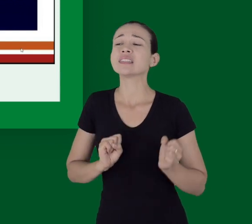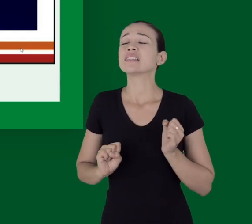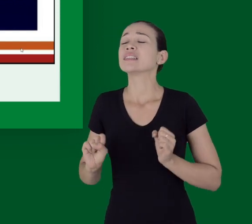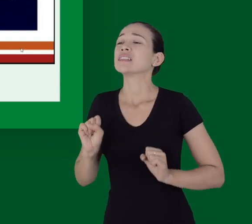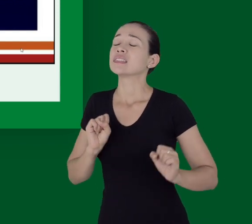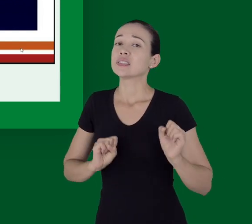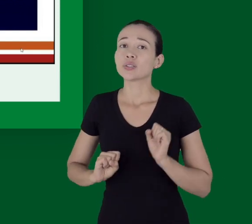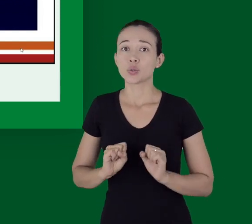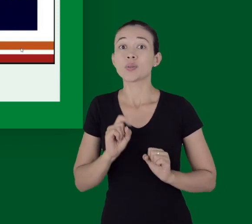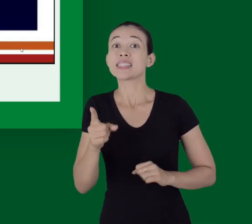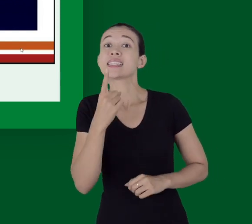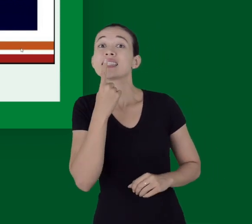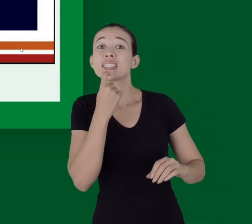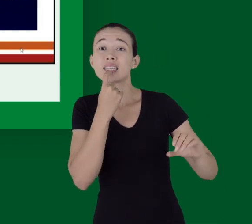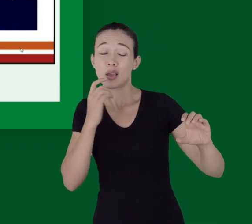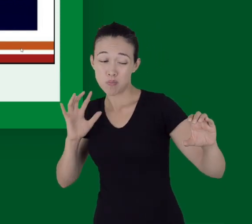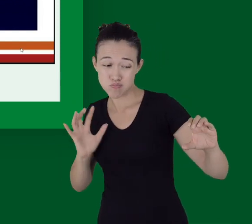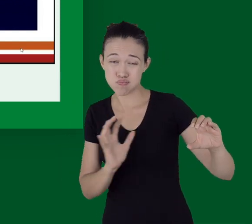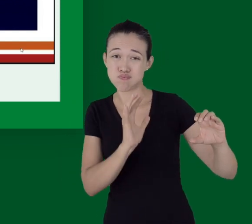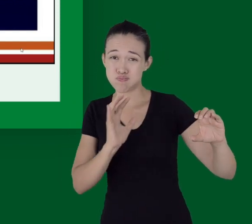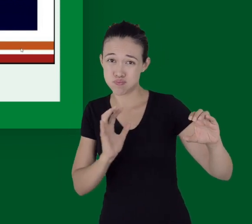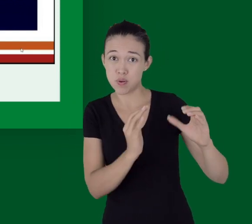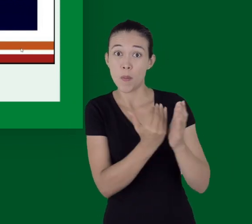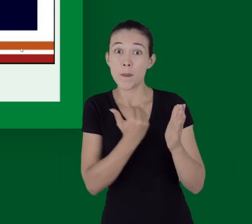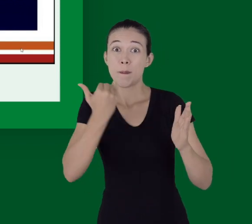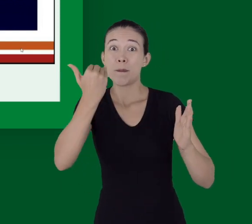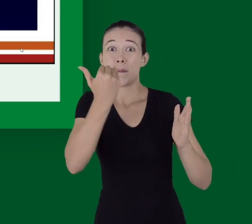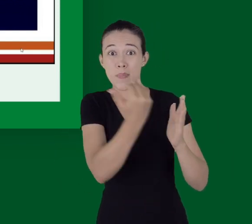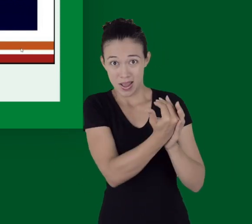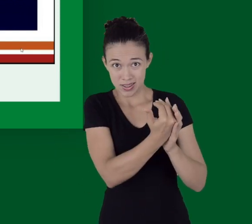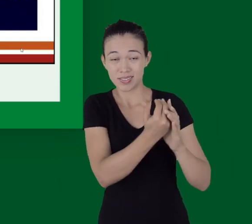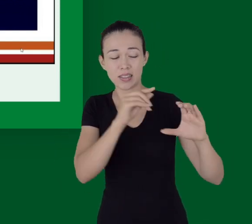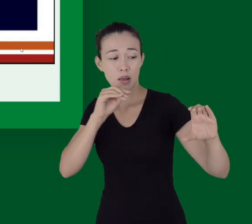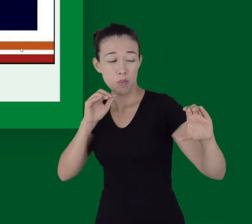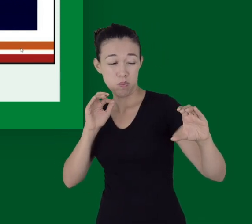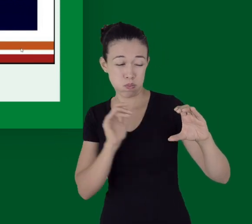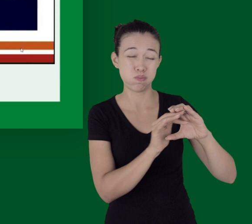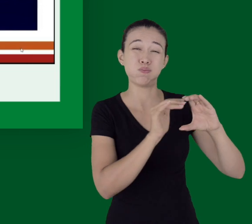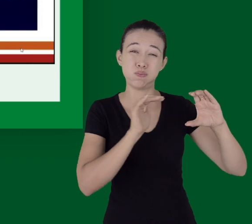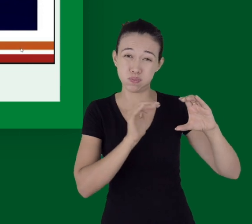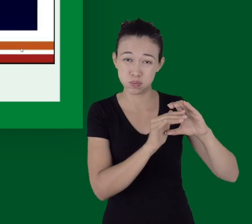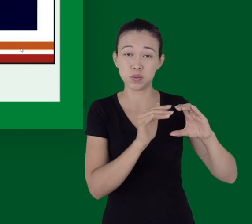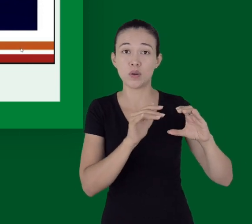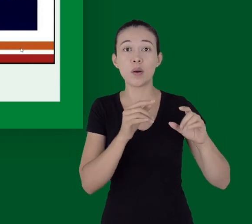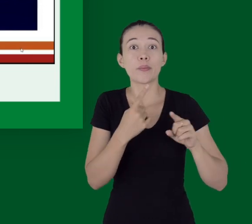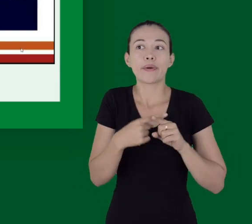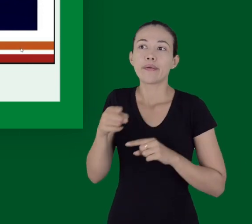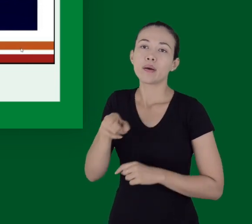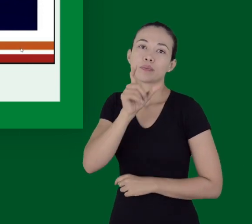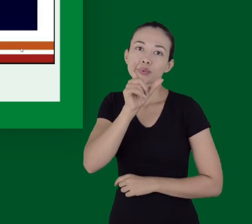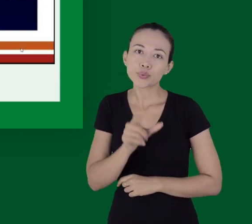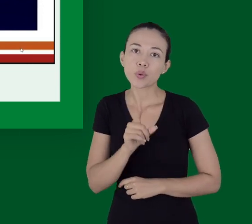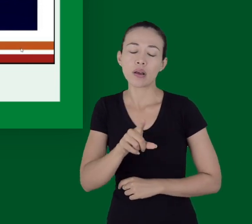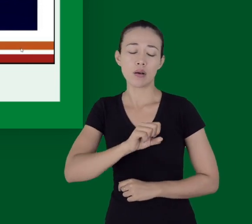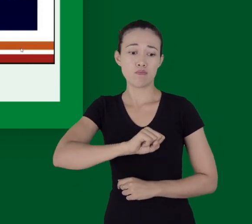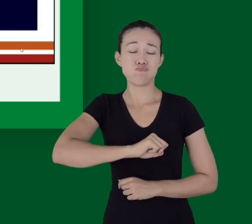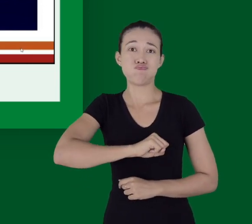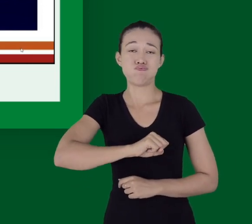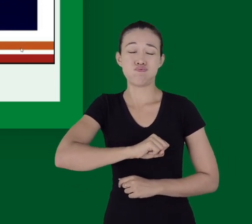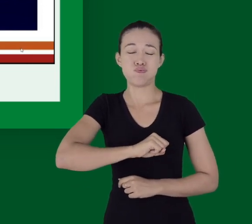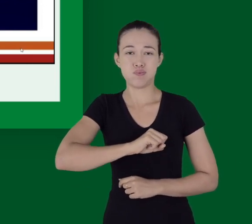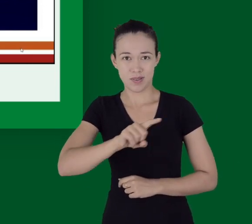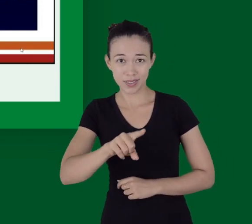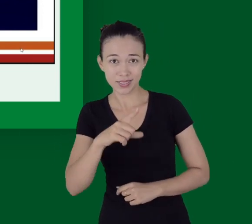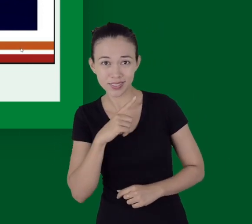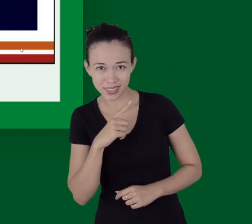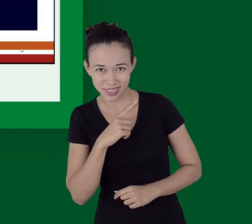está descompensado, e o sangue passa de uma forma dificultosa, né, passa ali rápido, porque ele está taquicárdico, alguma